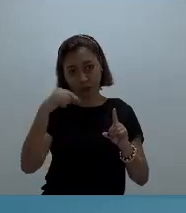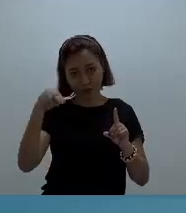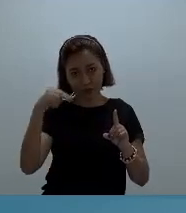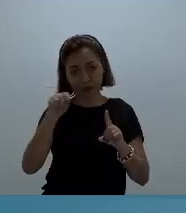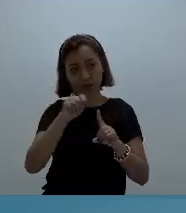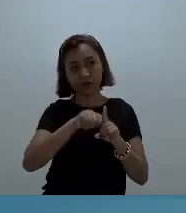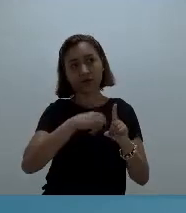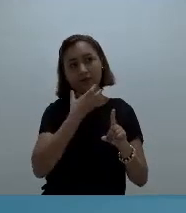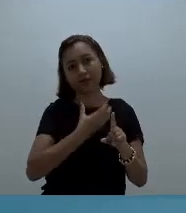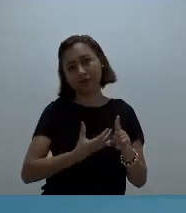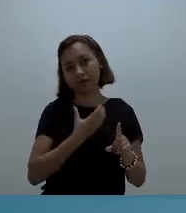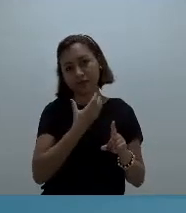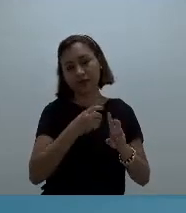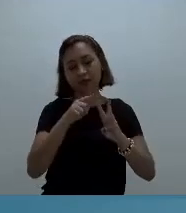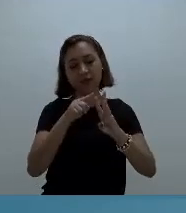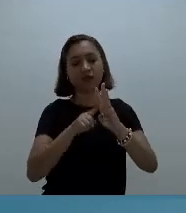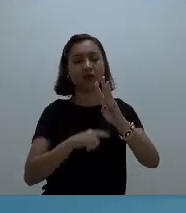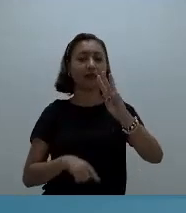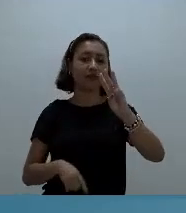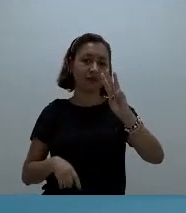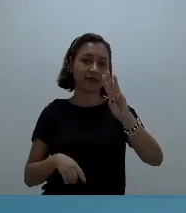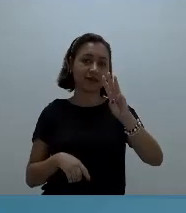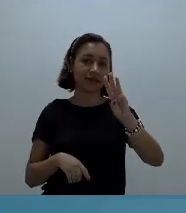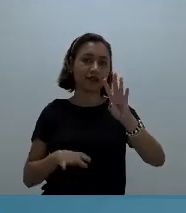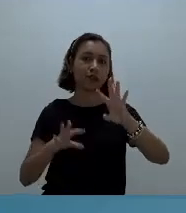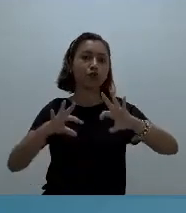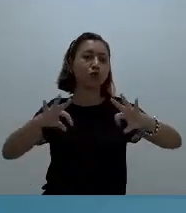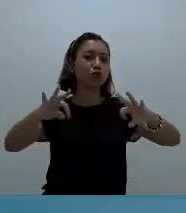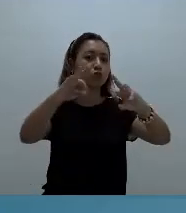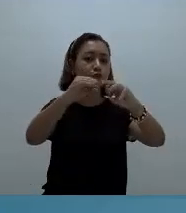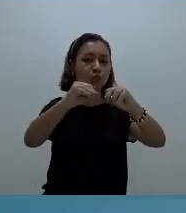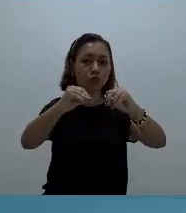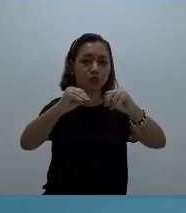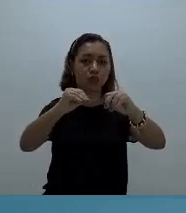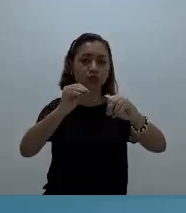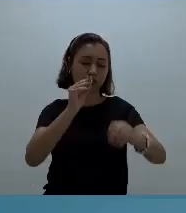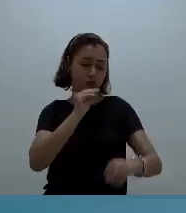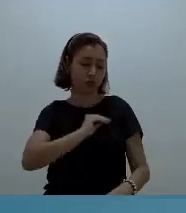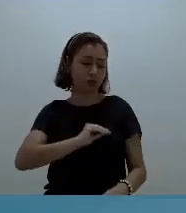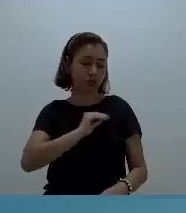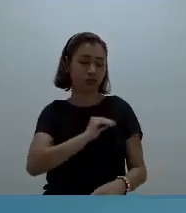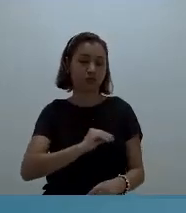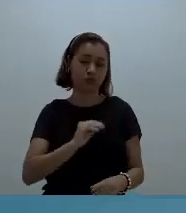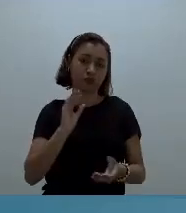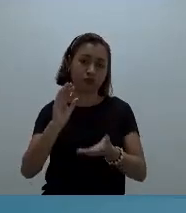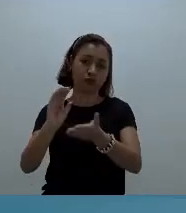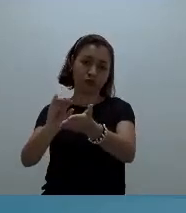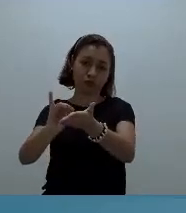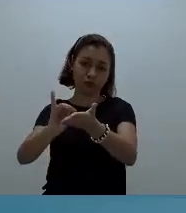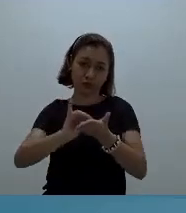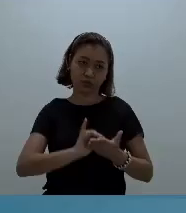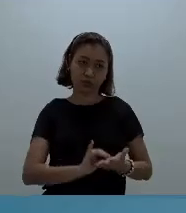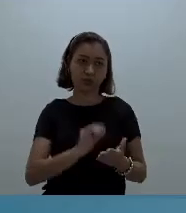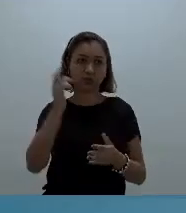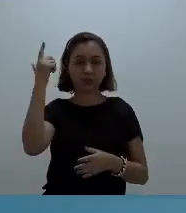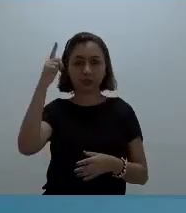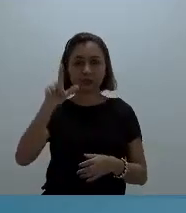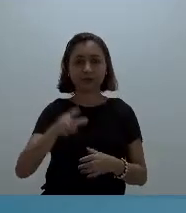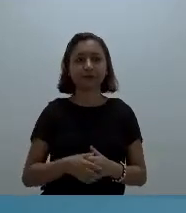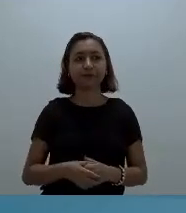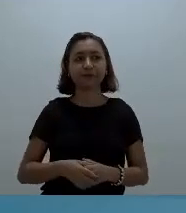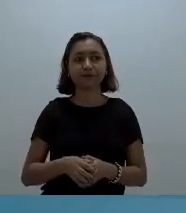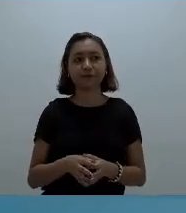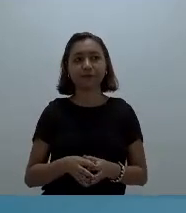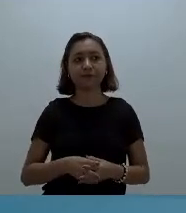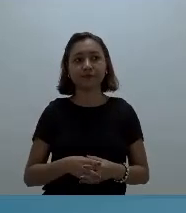vem. Nós vamos antecipar e pagaremos agora em novembro, dezembro, e se não faltar,